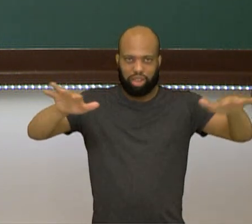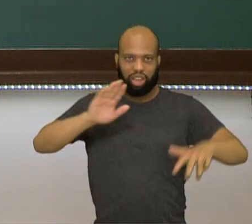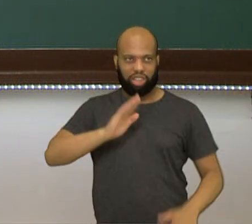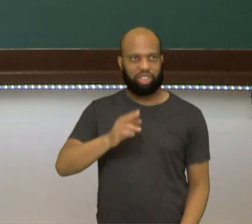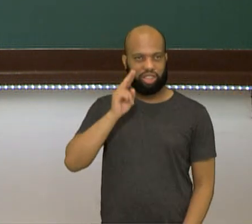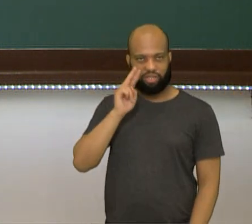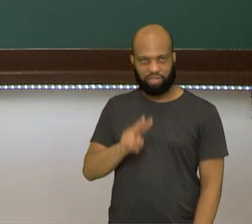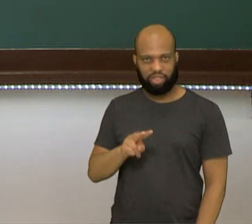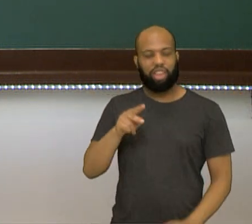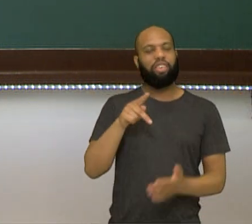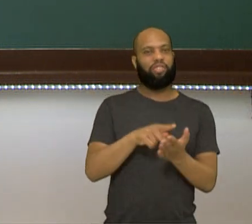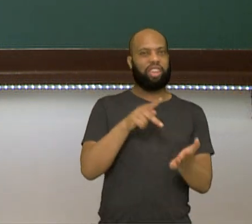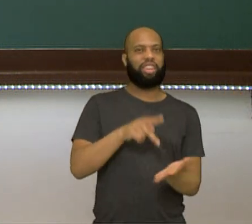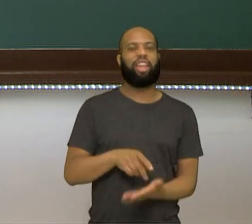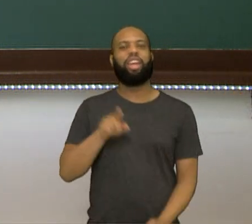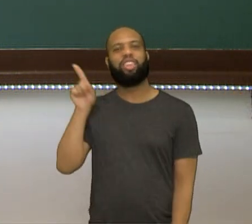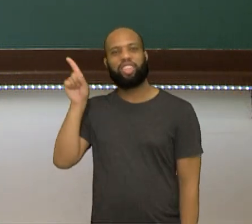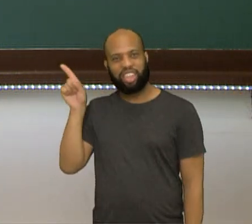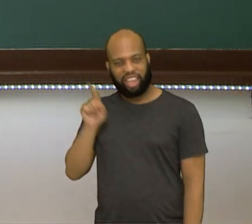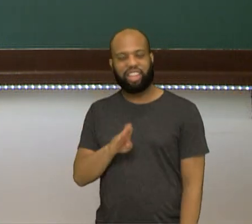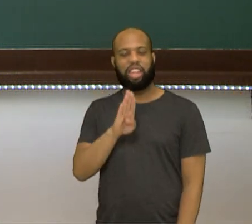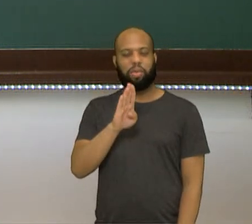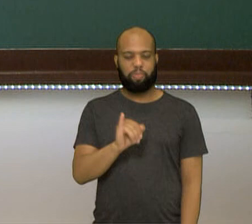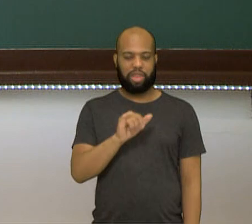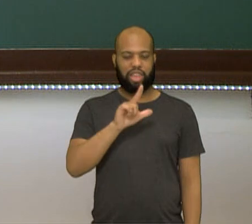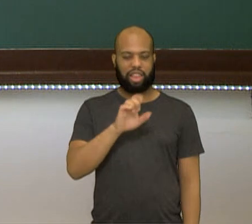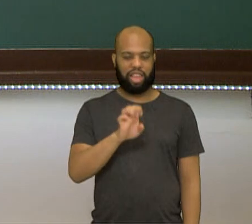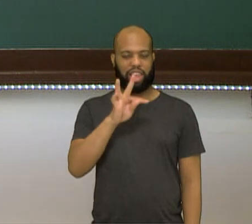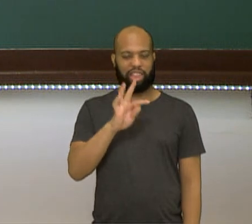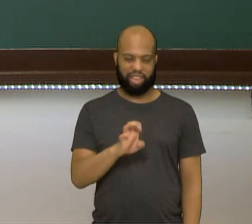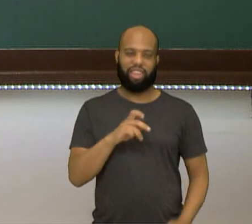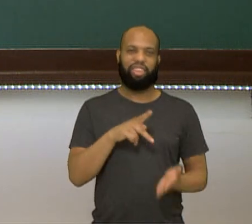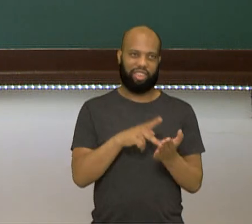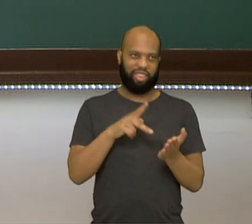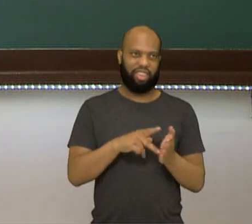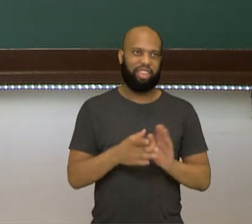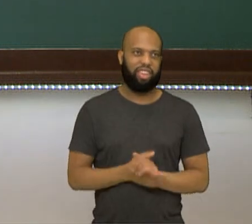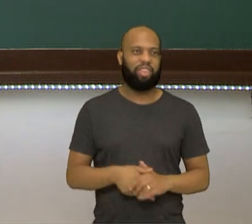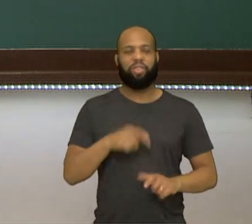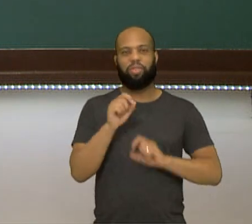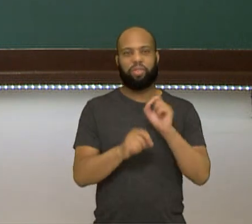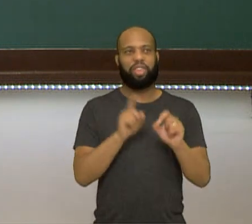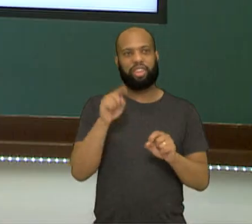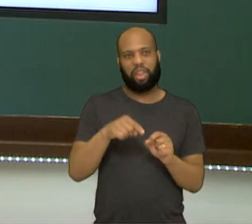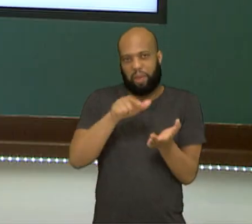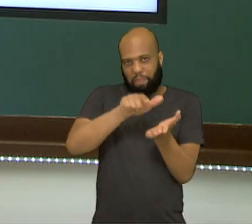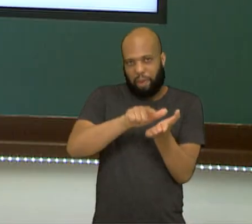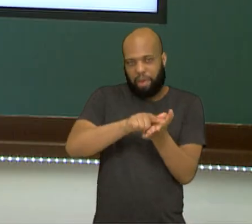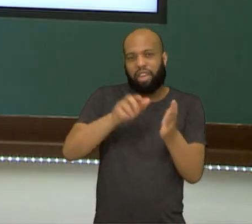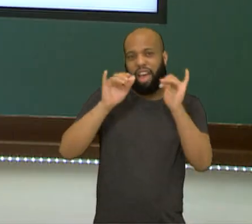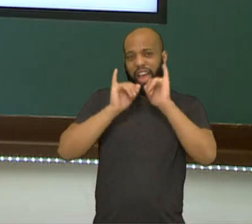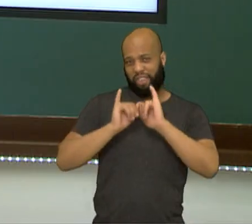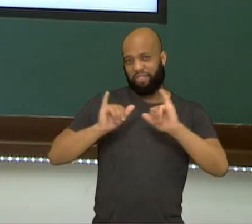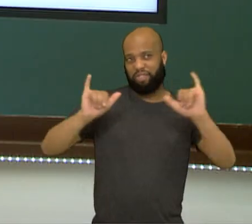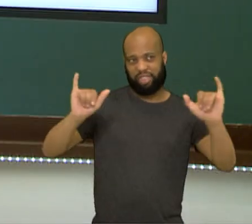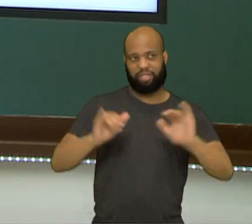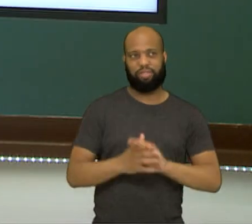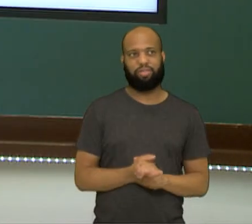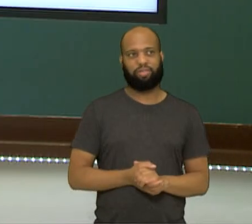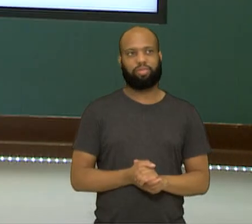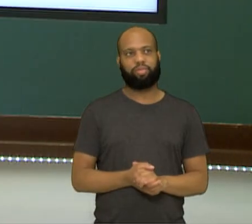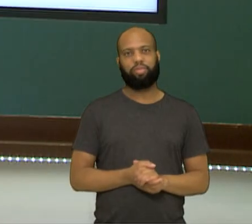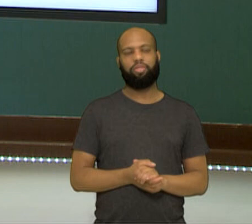é verdade, esse bilhete foi uma loucura, né? Então, o que nós temos aqui? É um bilhetinho que foi mandado ali